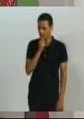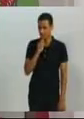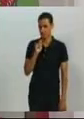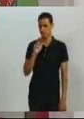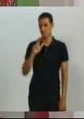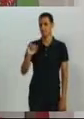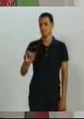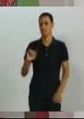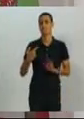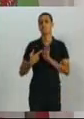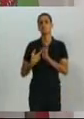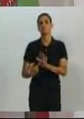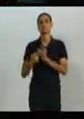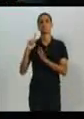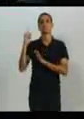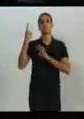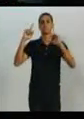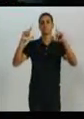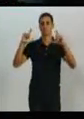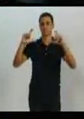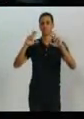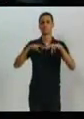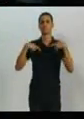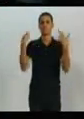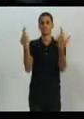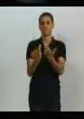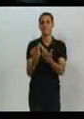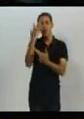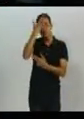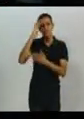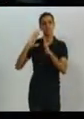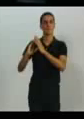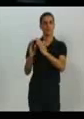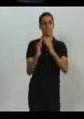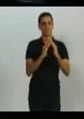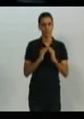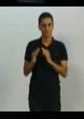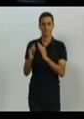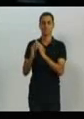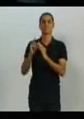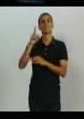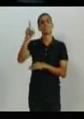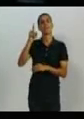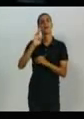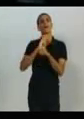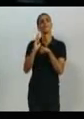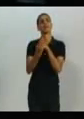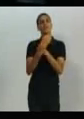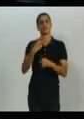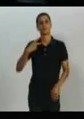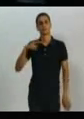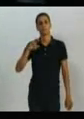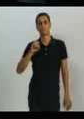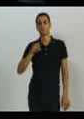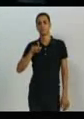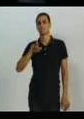mostrasse lá, começasse com a primeira foto. Reunião com os moradores lá no bairro Progresso, Sêmano tem